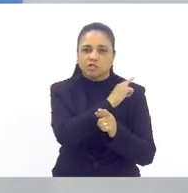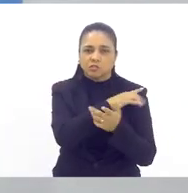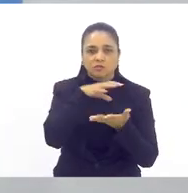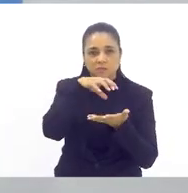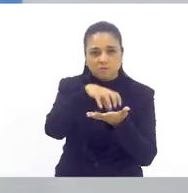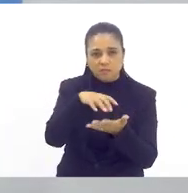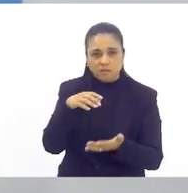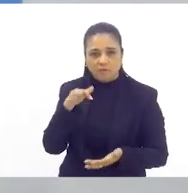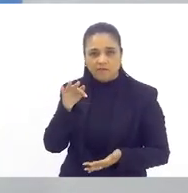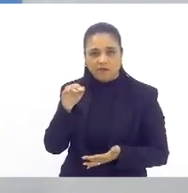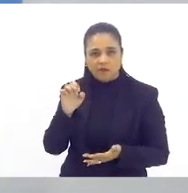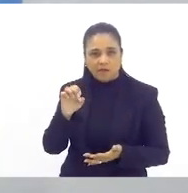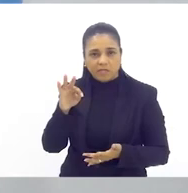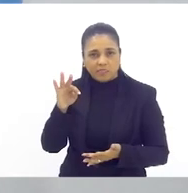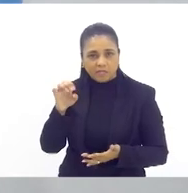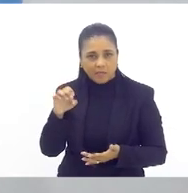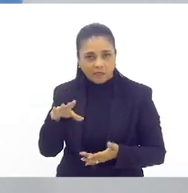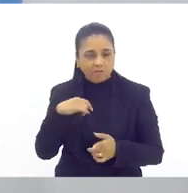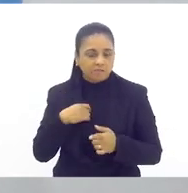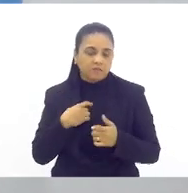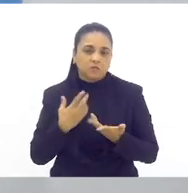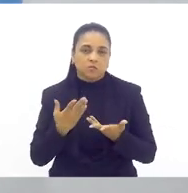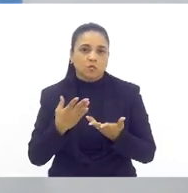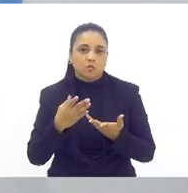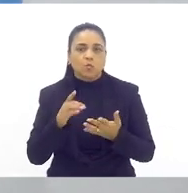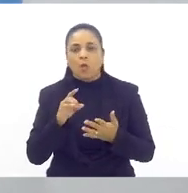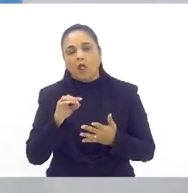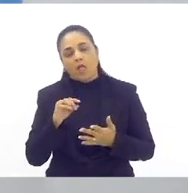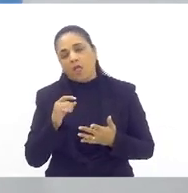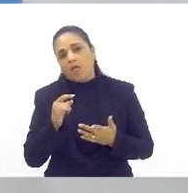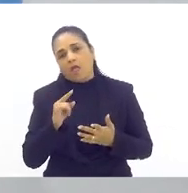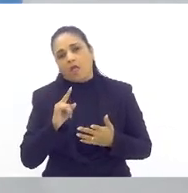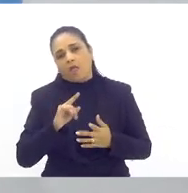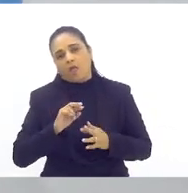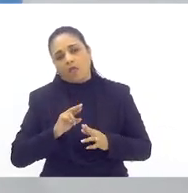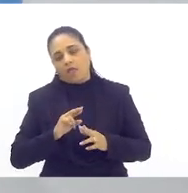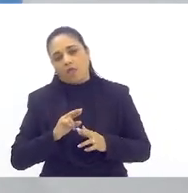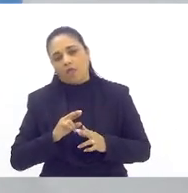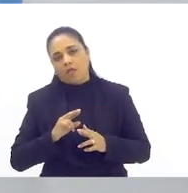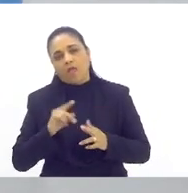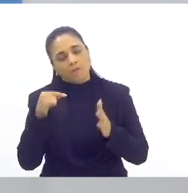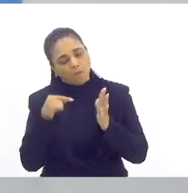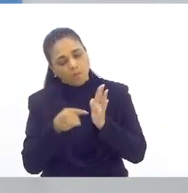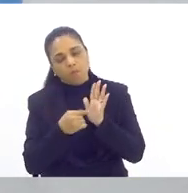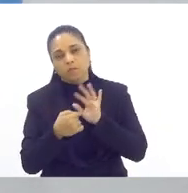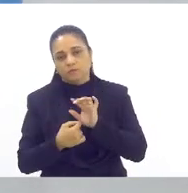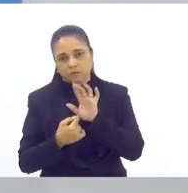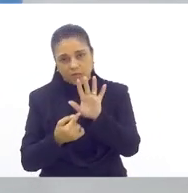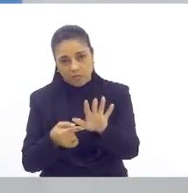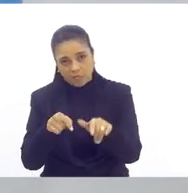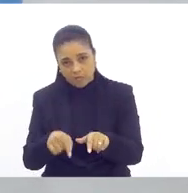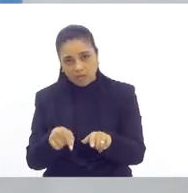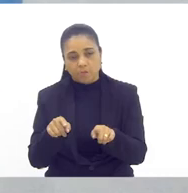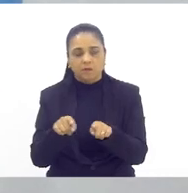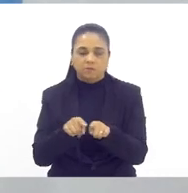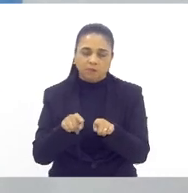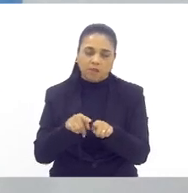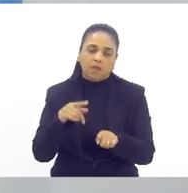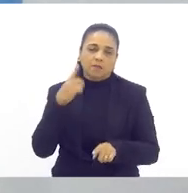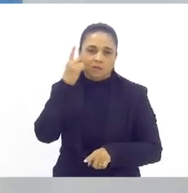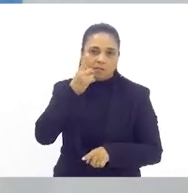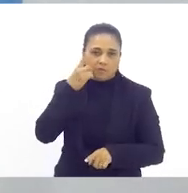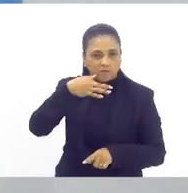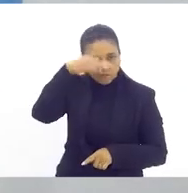da Faetec e essa demanda não é nem de longe né como a gente sabe apontar daqui também pelo pelo companheiro Deputado